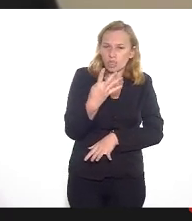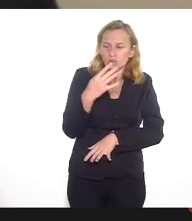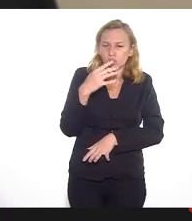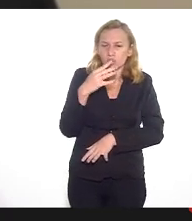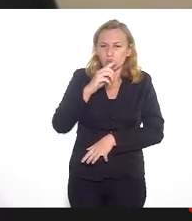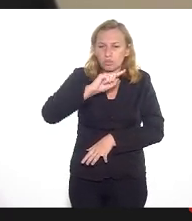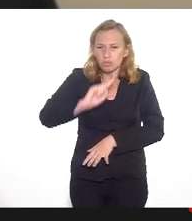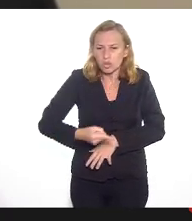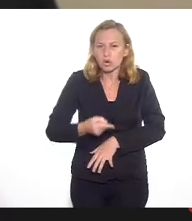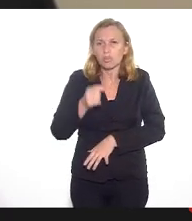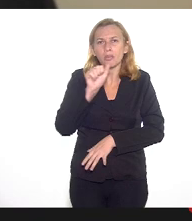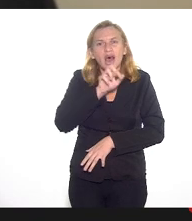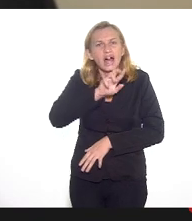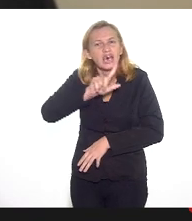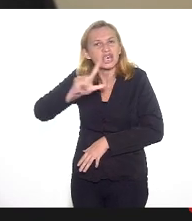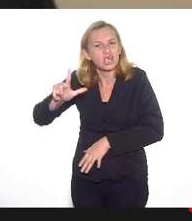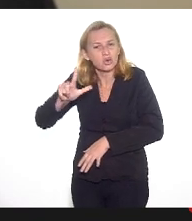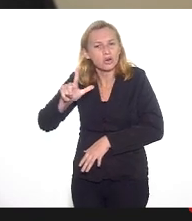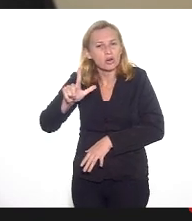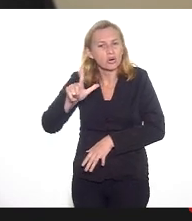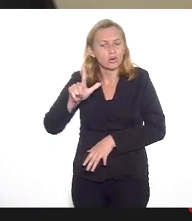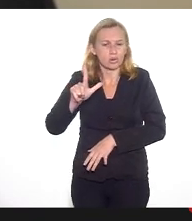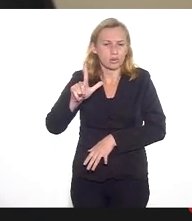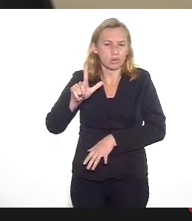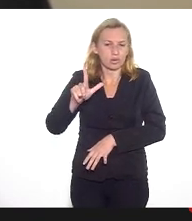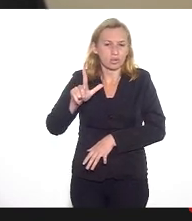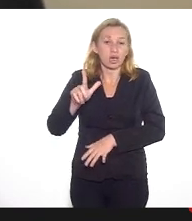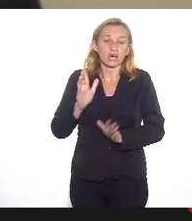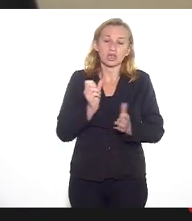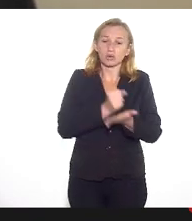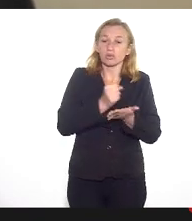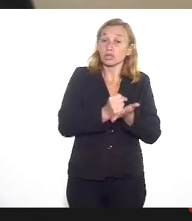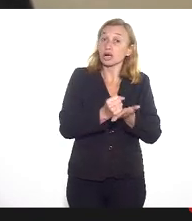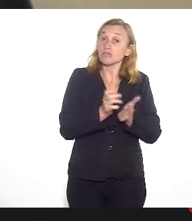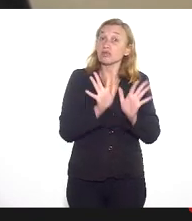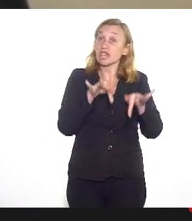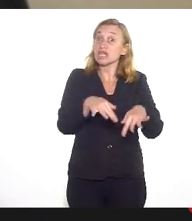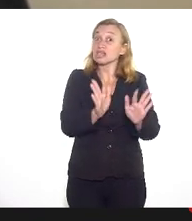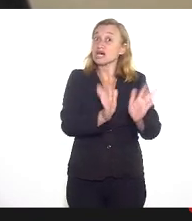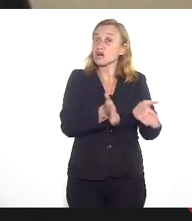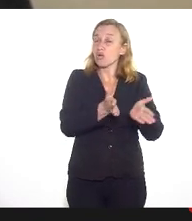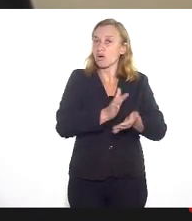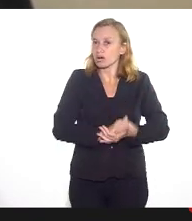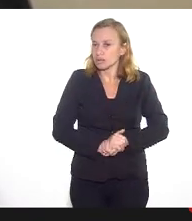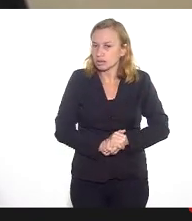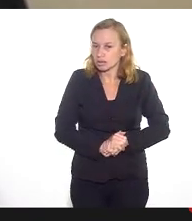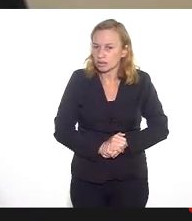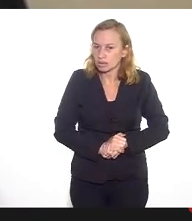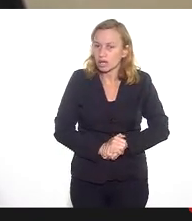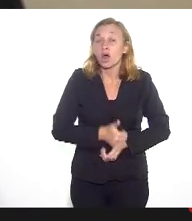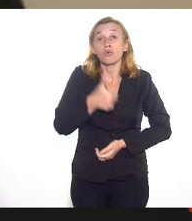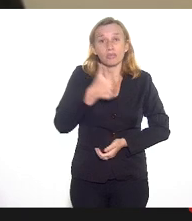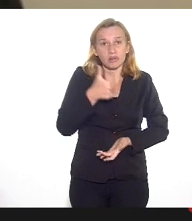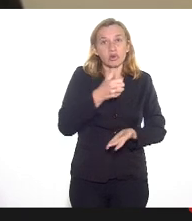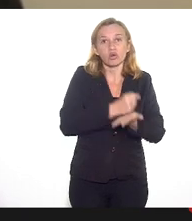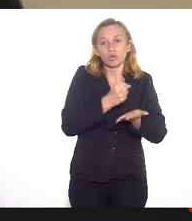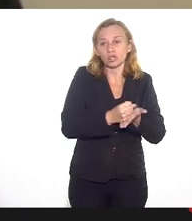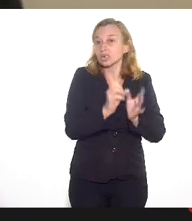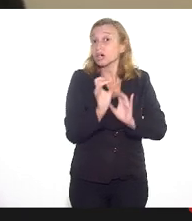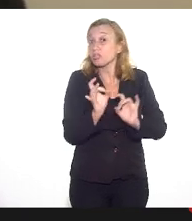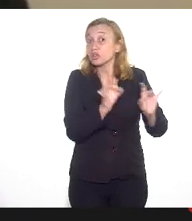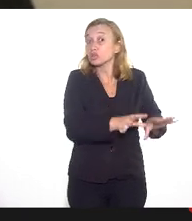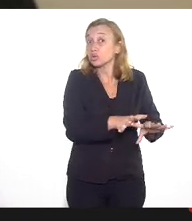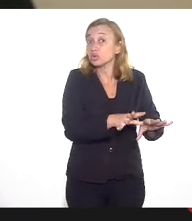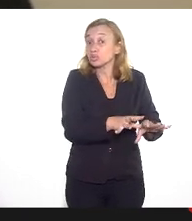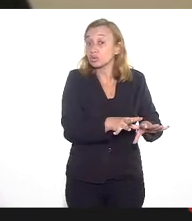dia. E esse contrato ele já encerra agora em 2025. Então, ele é provavelmente o primeiro contrato de abandono que vai ser